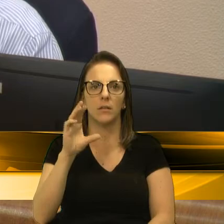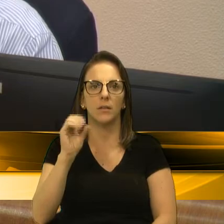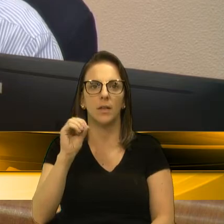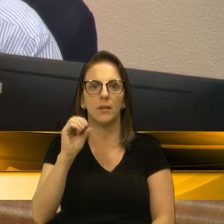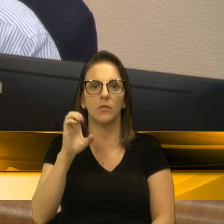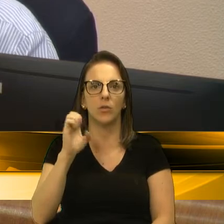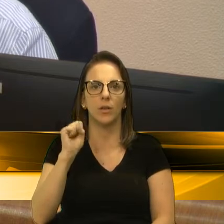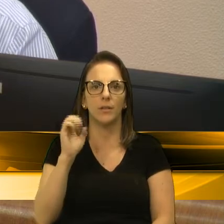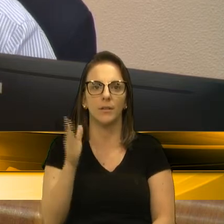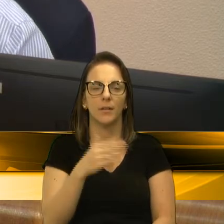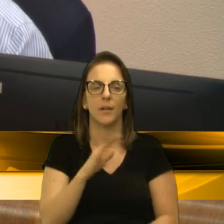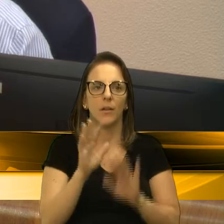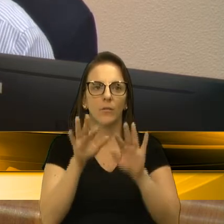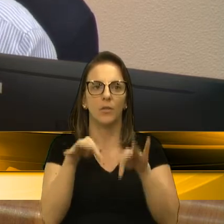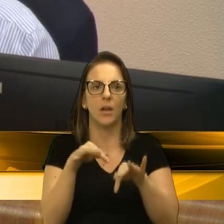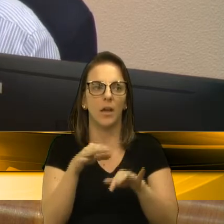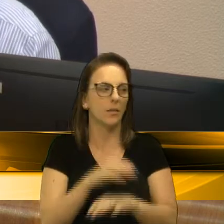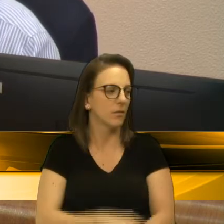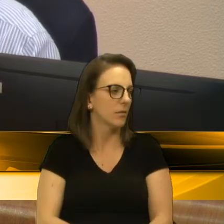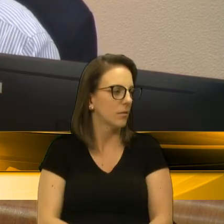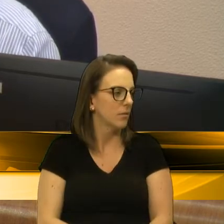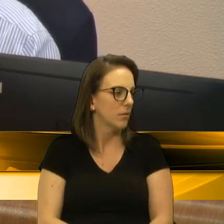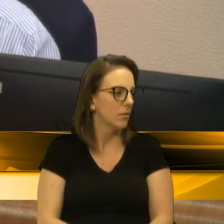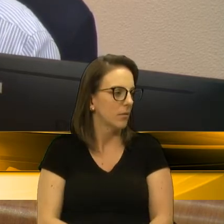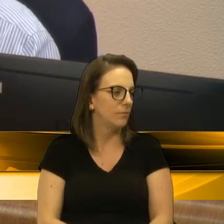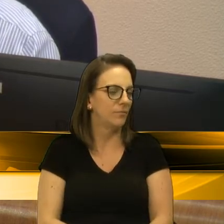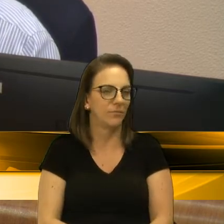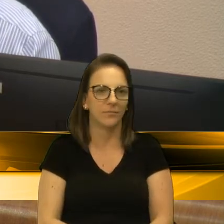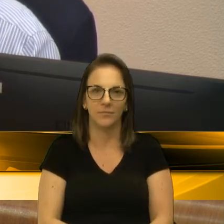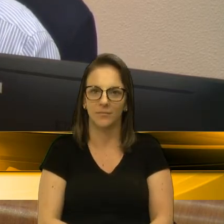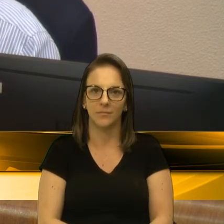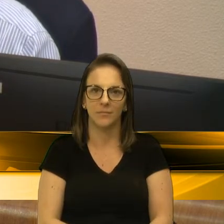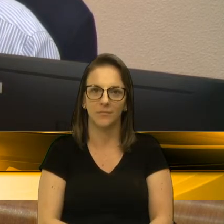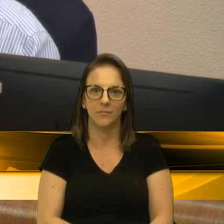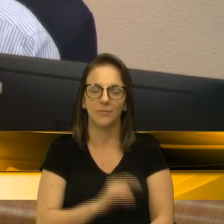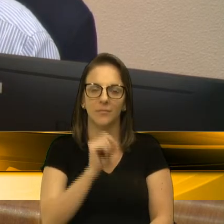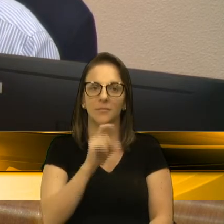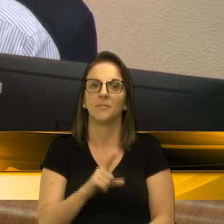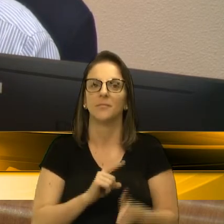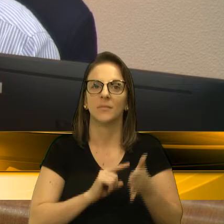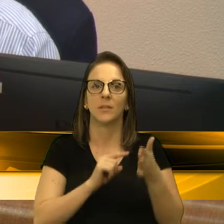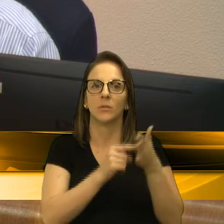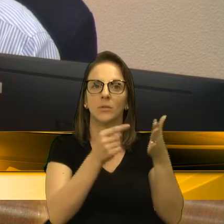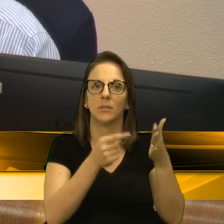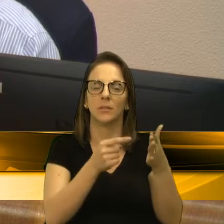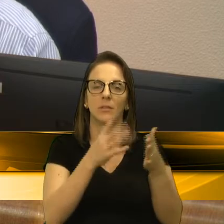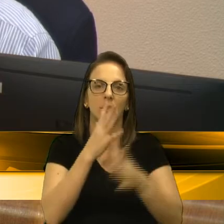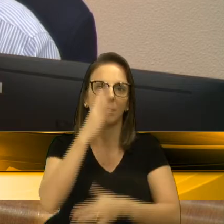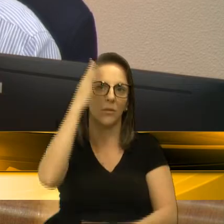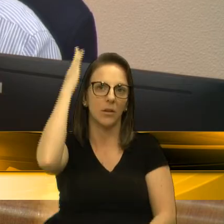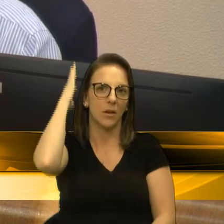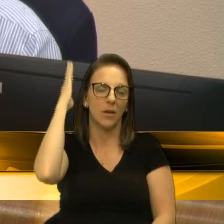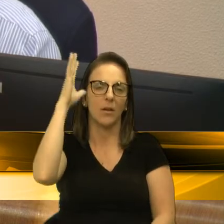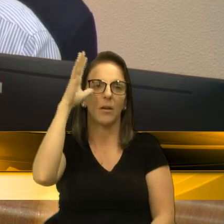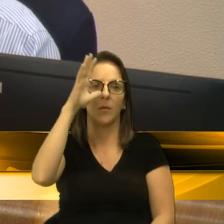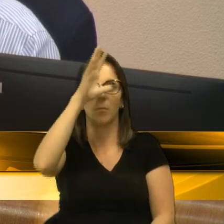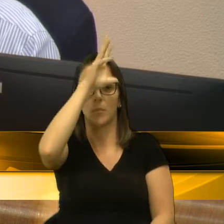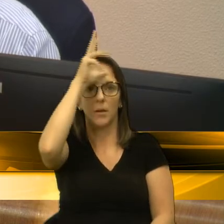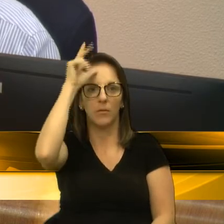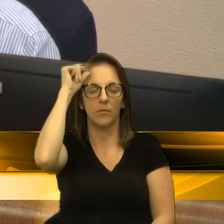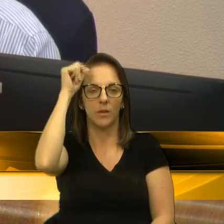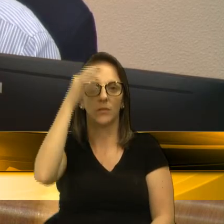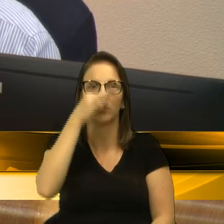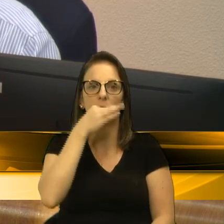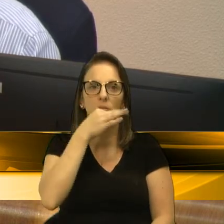a conclusão da defesa prévia apresentada, o denunciado, o senhor Daniel Antônio Guerra, prefeito municipal de Caxias do Sul, ultima seu